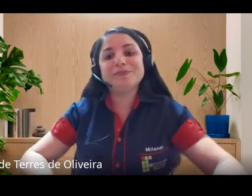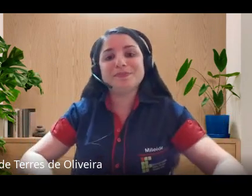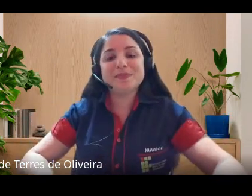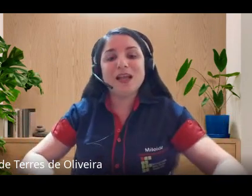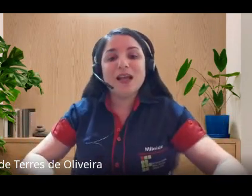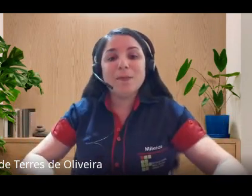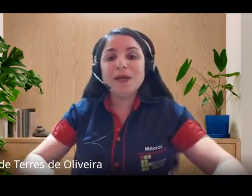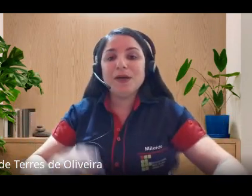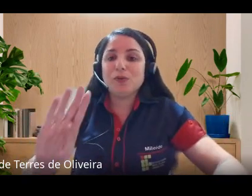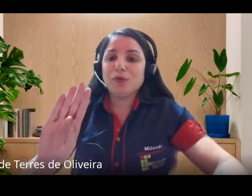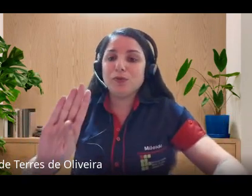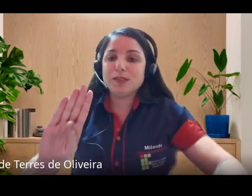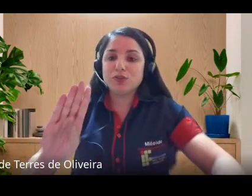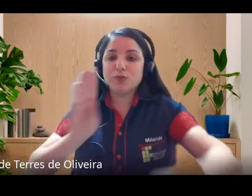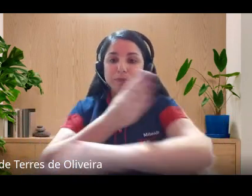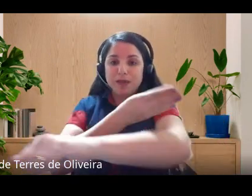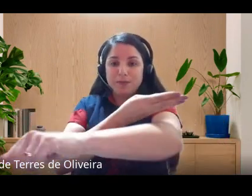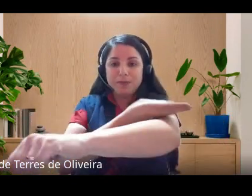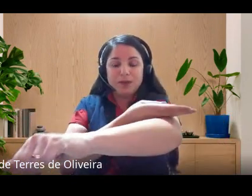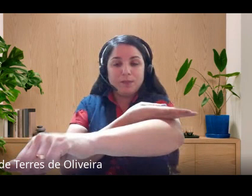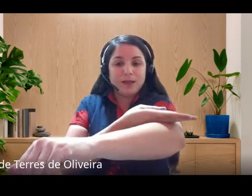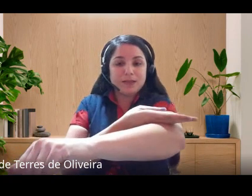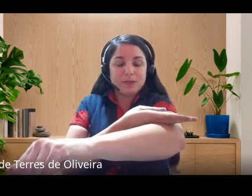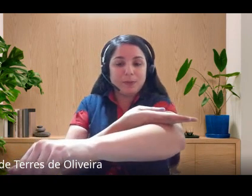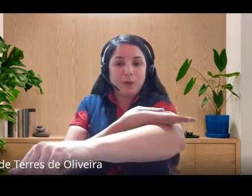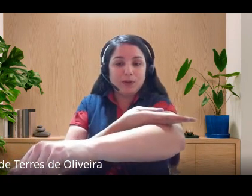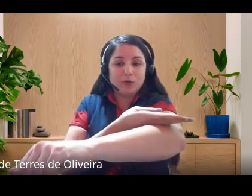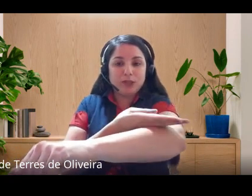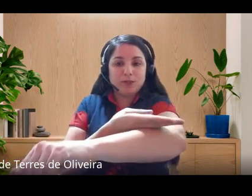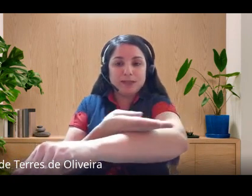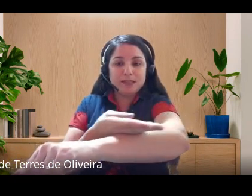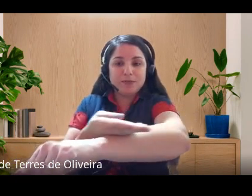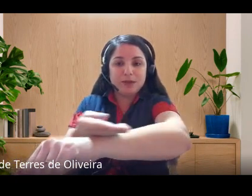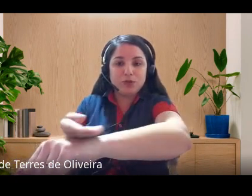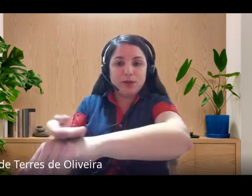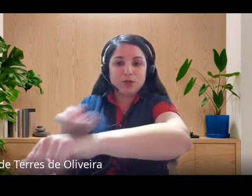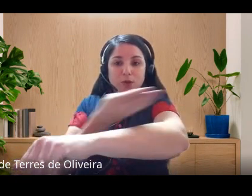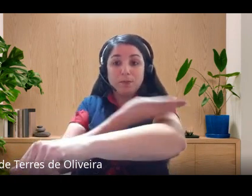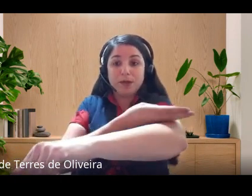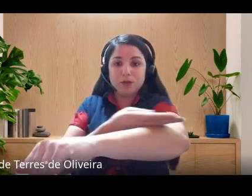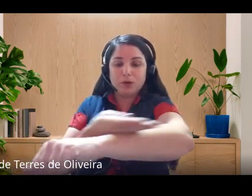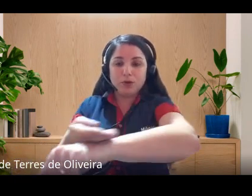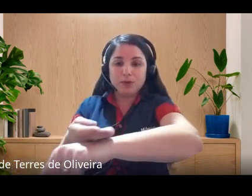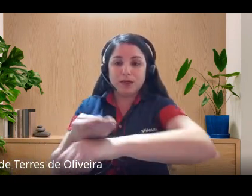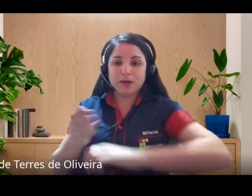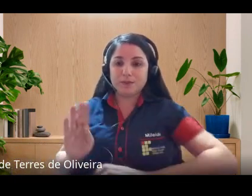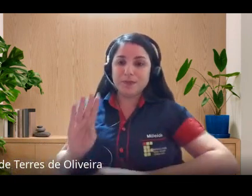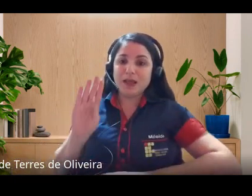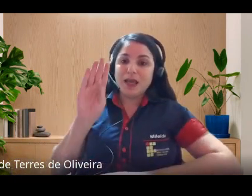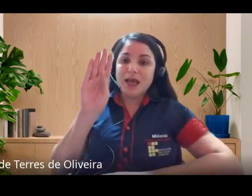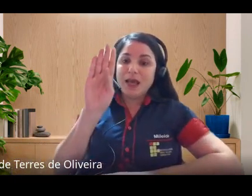gordo. Branco, configuração de mão em B. Passa a palma da mão voltada para cima, no braço, ó, branco, a cor